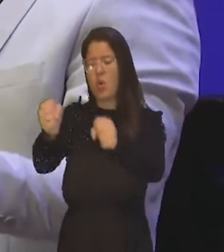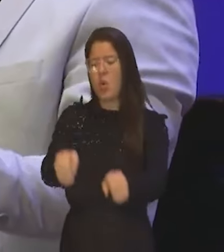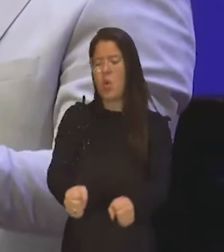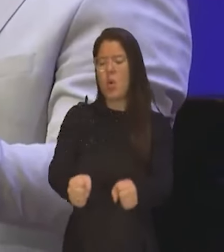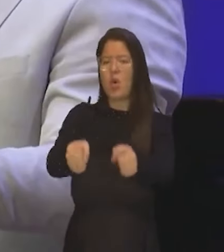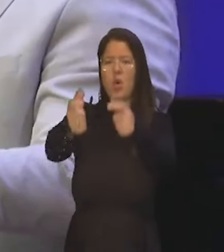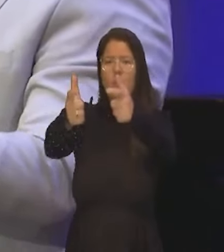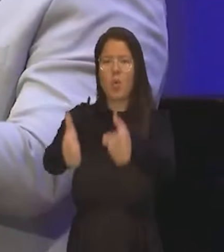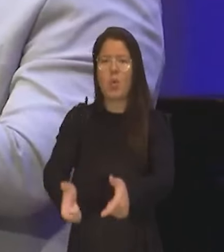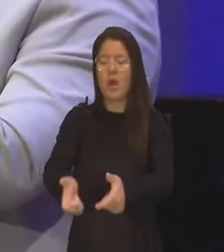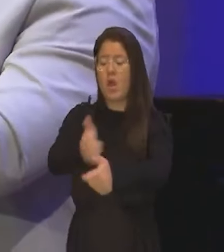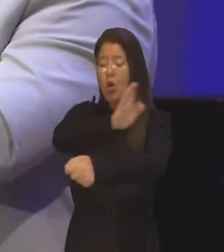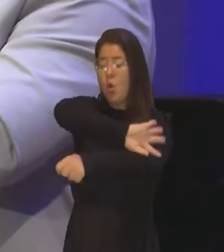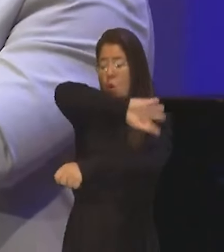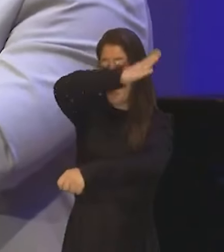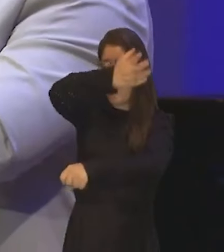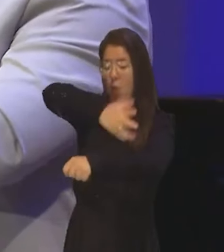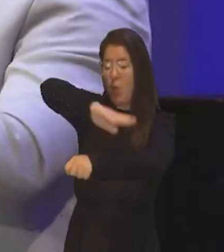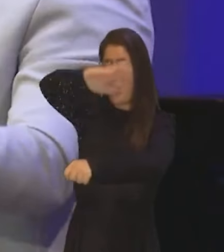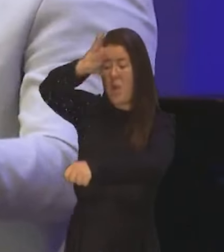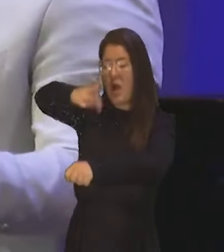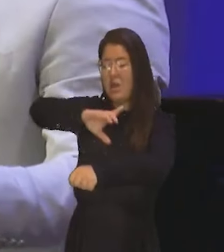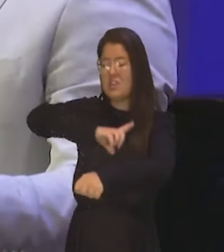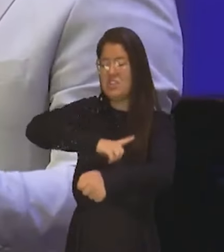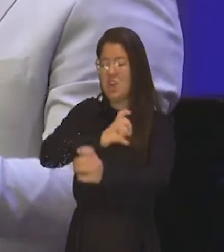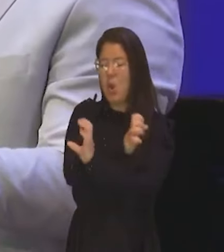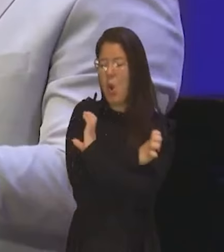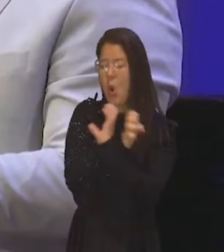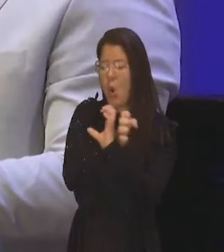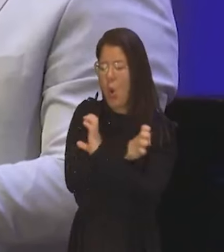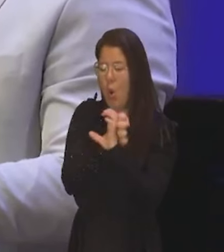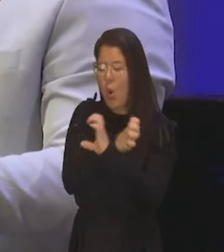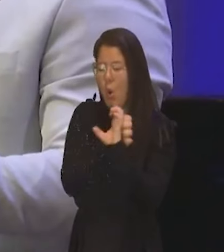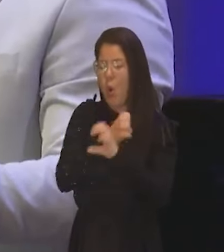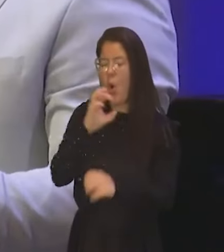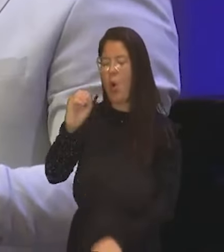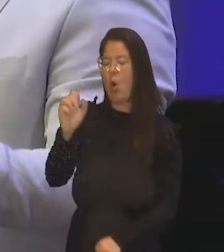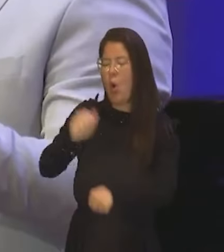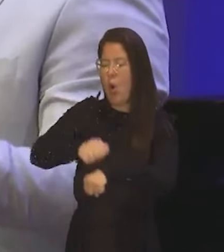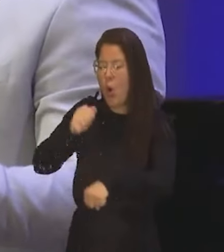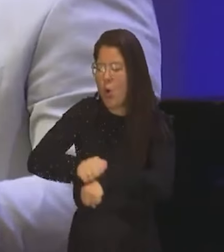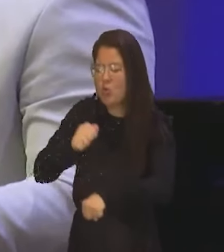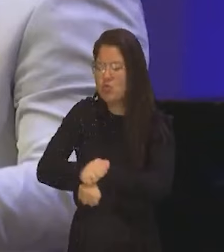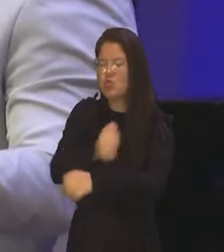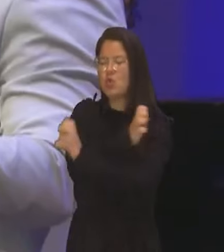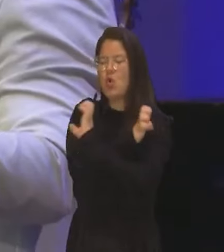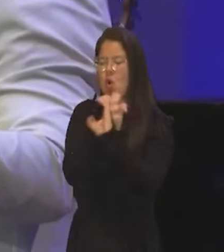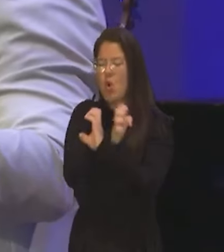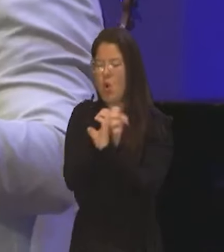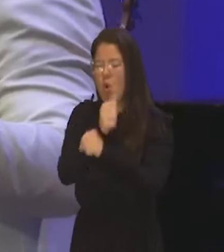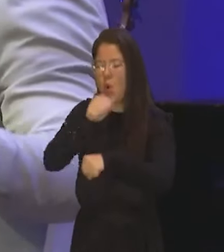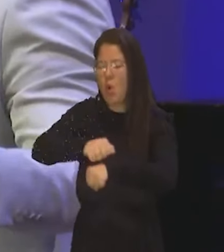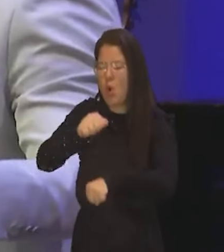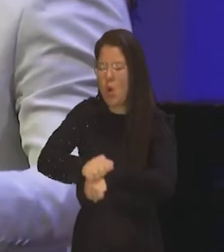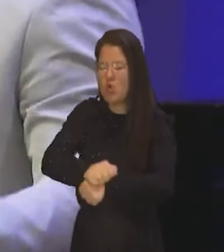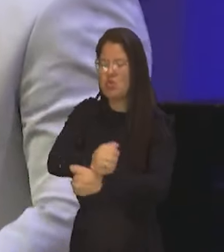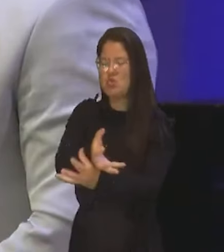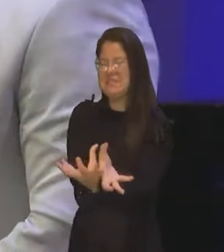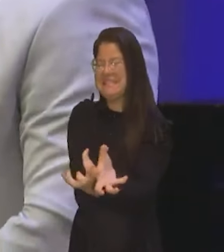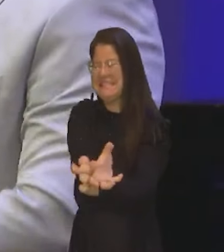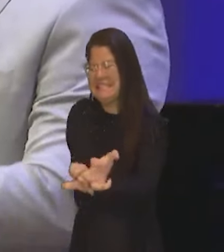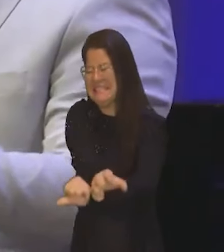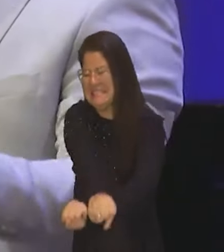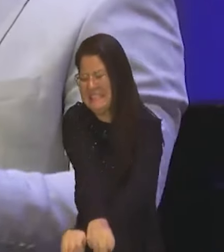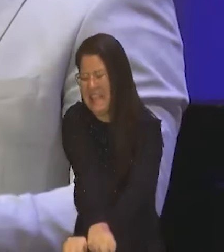vale, como ele mesmo disse, um vale cheio de ossos. Ele usa uma expressão, e eles estavam